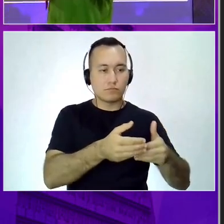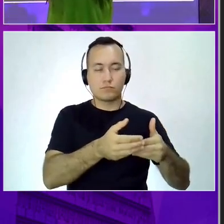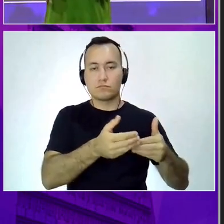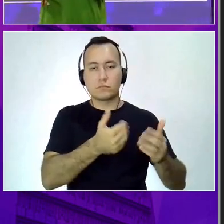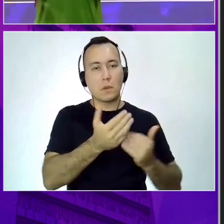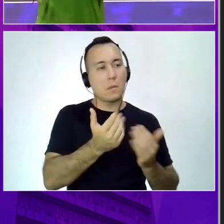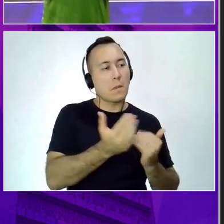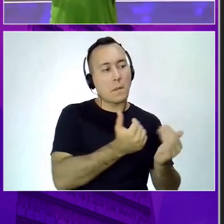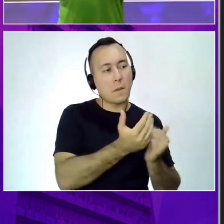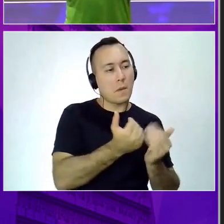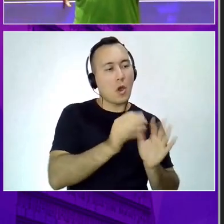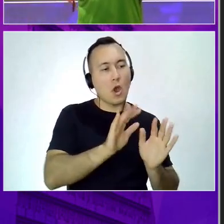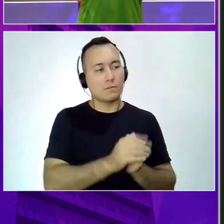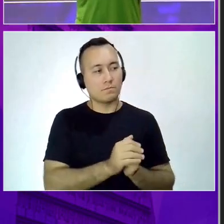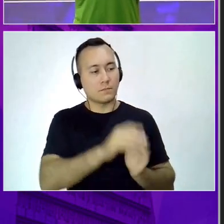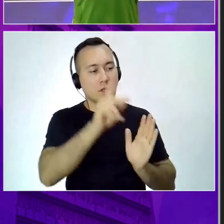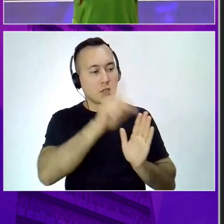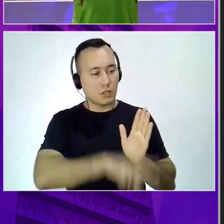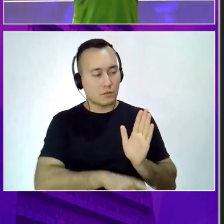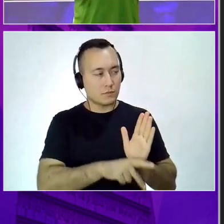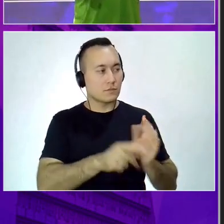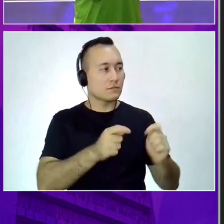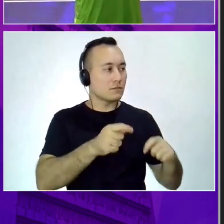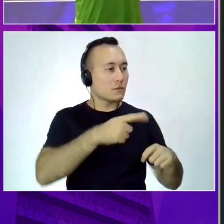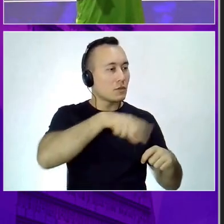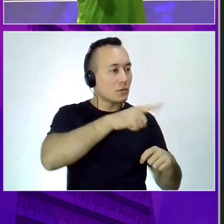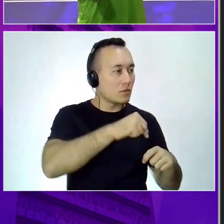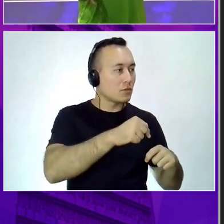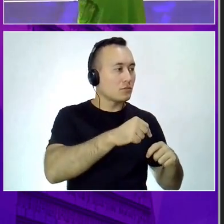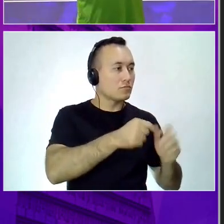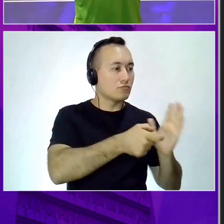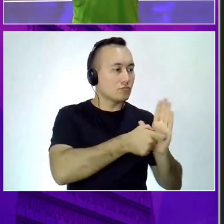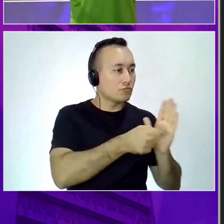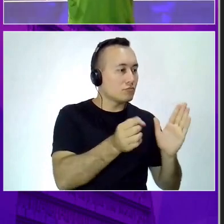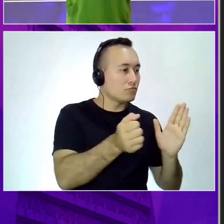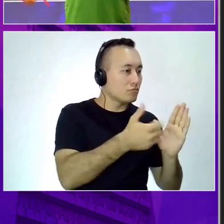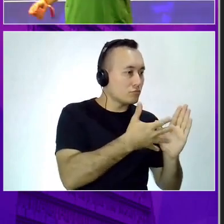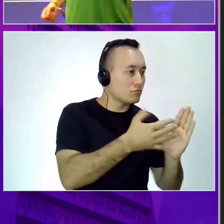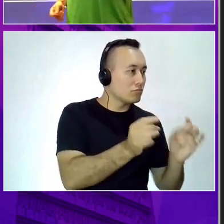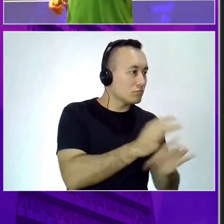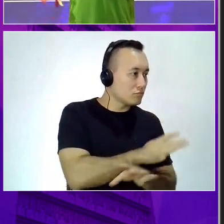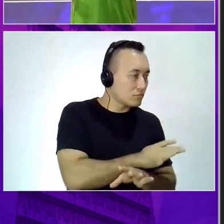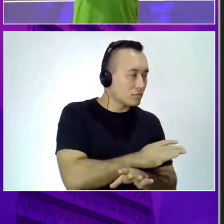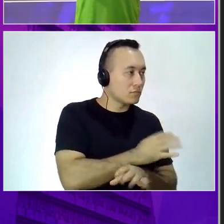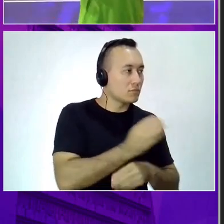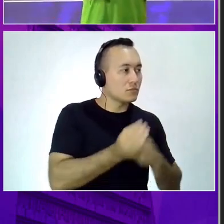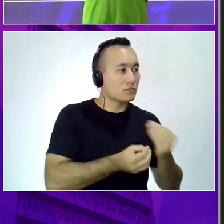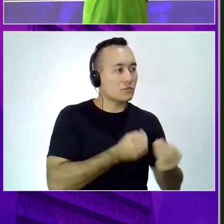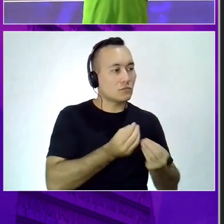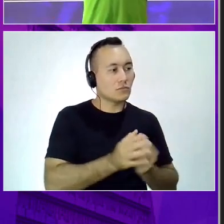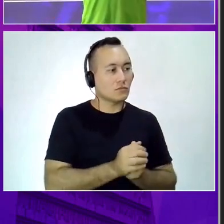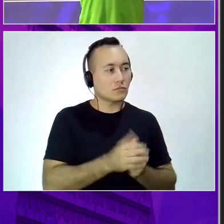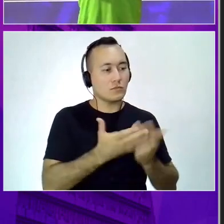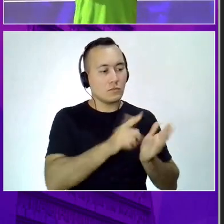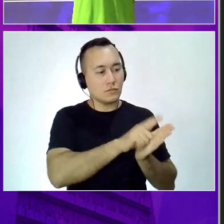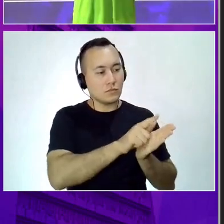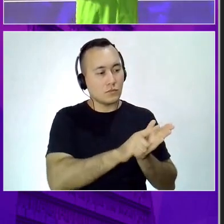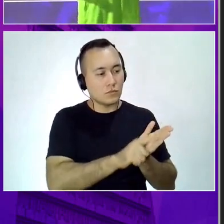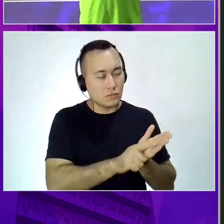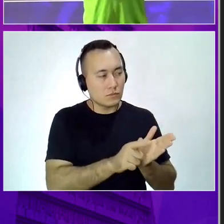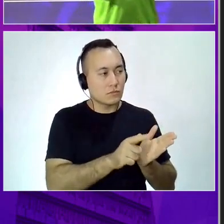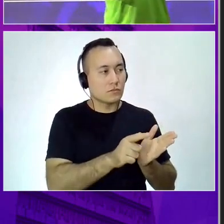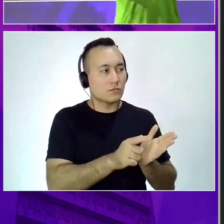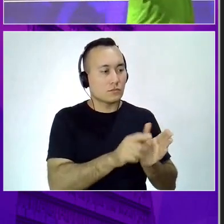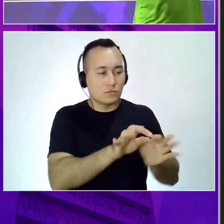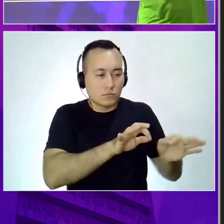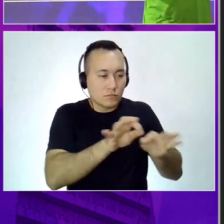basicamente em 12 semanas a gente saía do zero para product market fit. Então, a cada 6 meses a gente